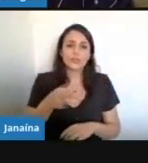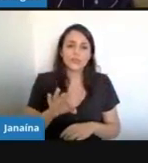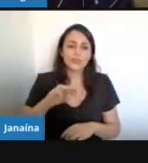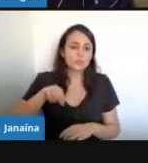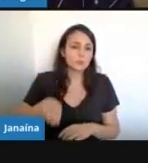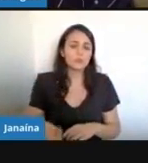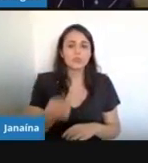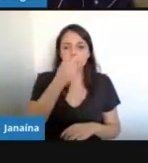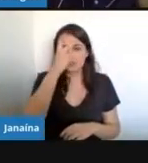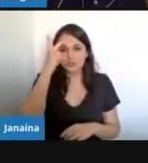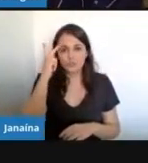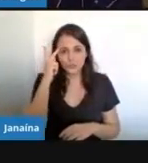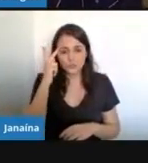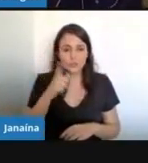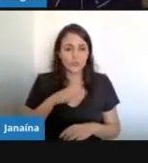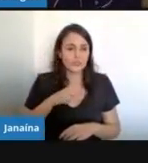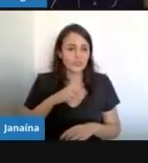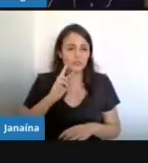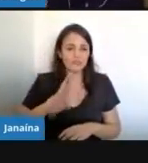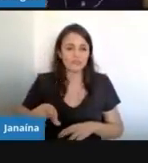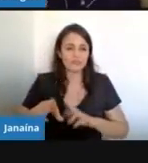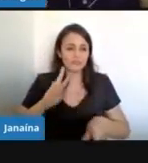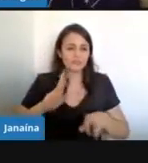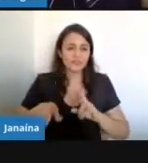habitantes, né? As diferenças